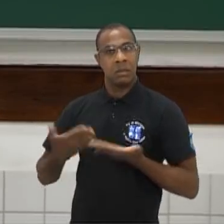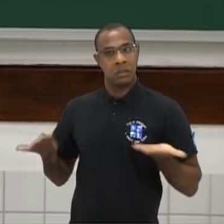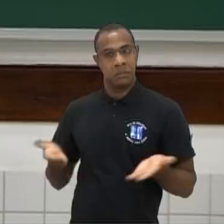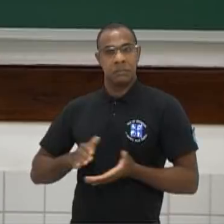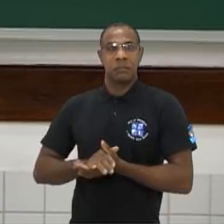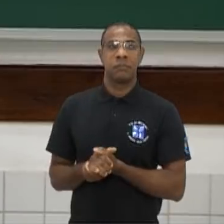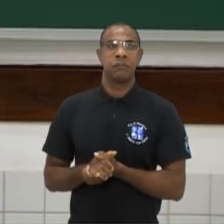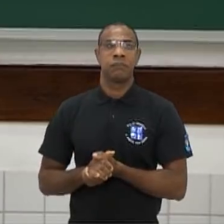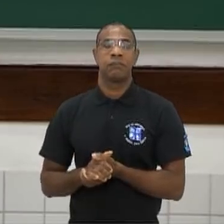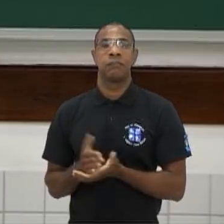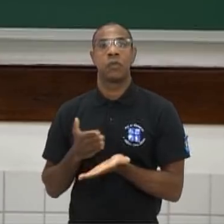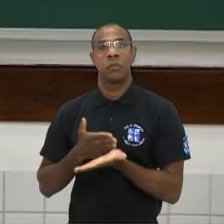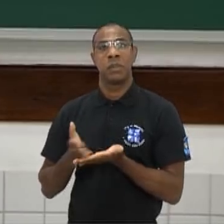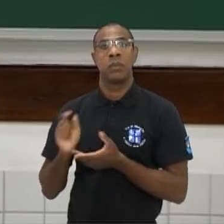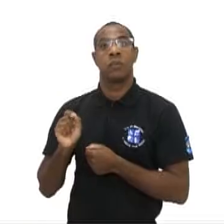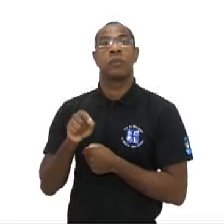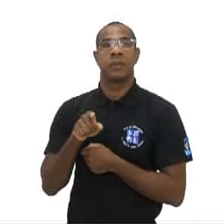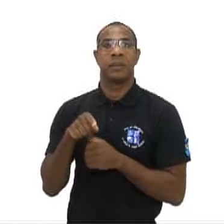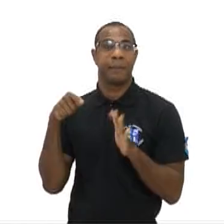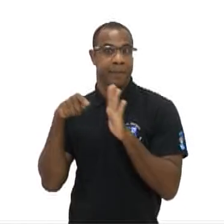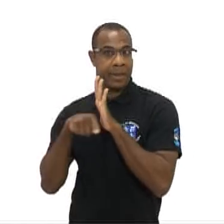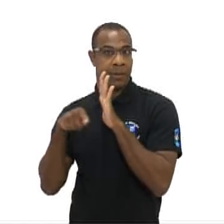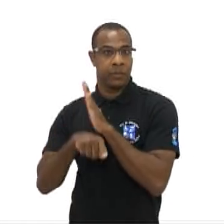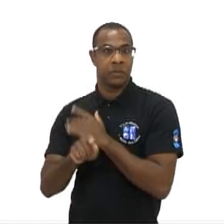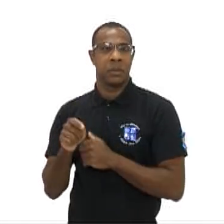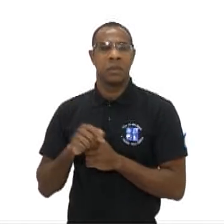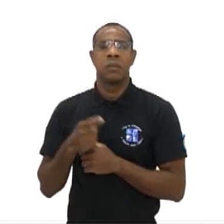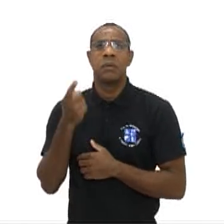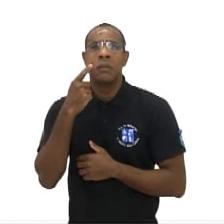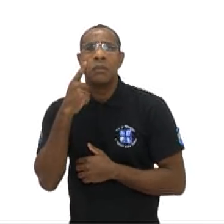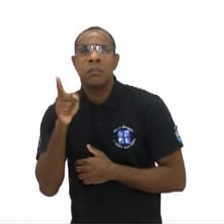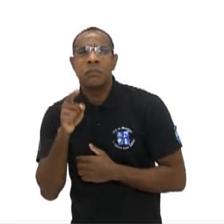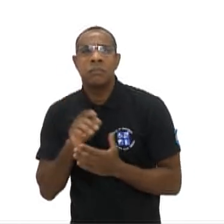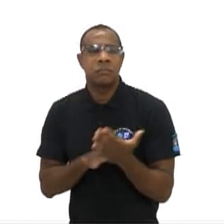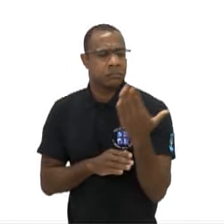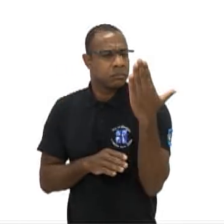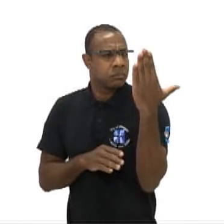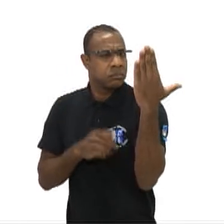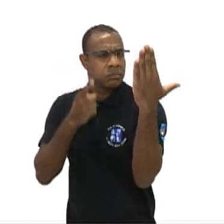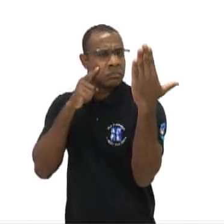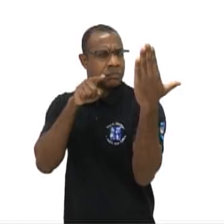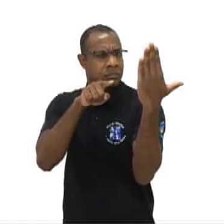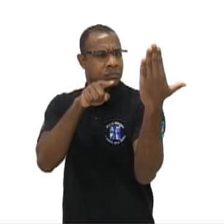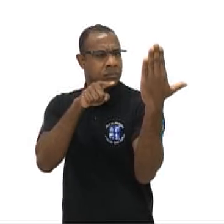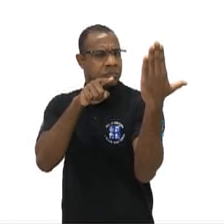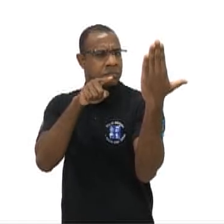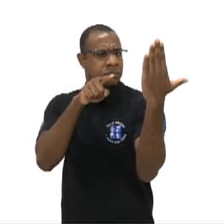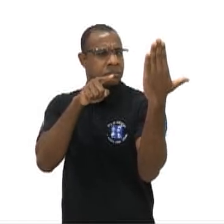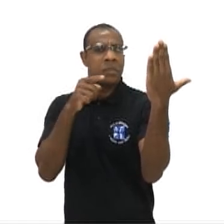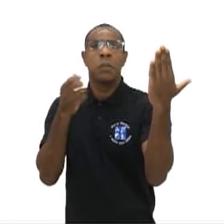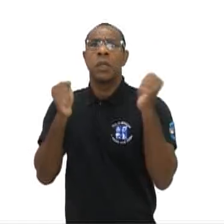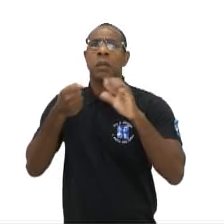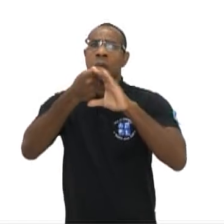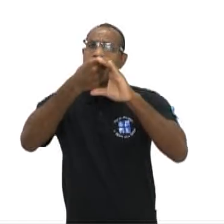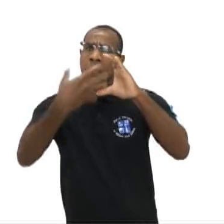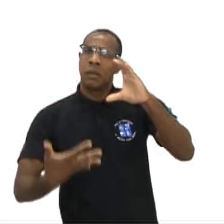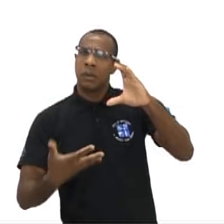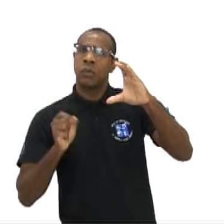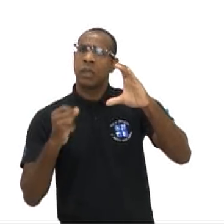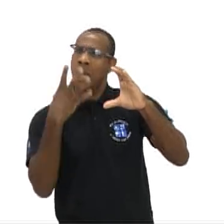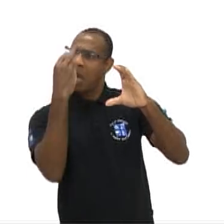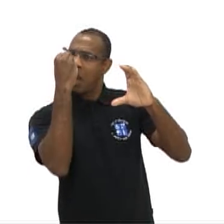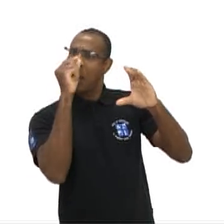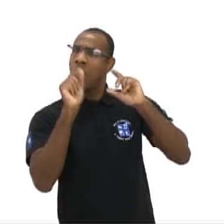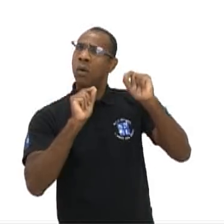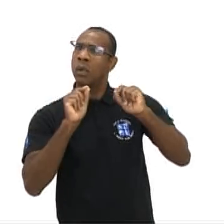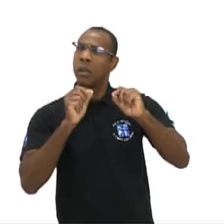Começando aqui com o nosso quiz. Olha o que ele diz ali, ó. Quando analisamos um espelho plano, podemos definir que as características das imagens